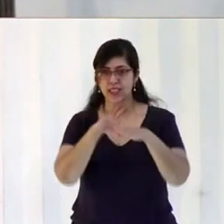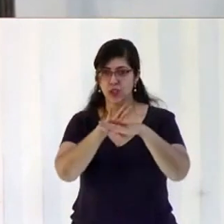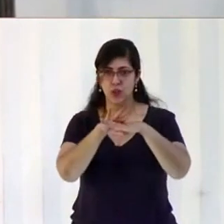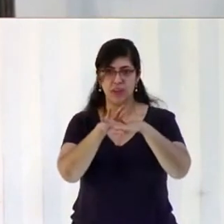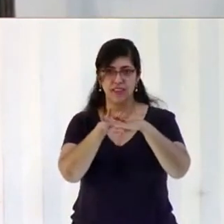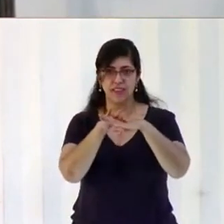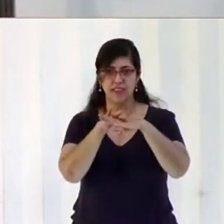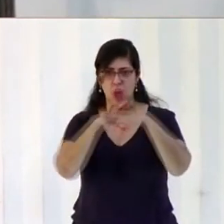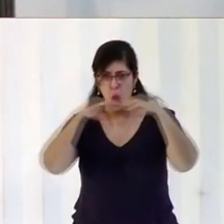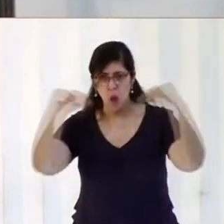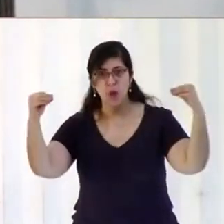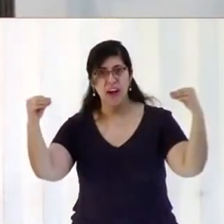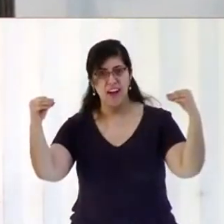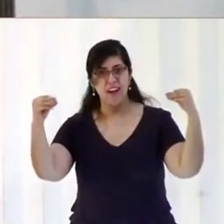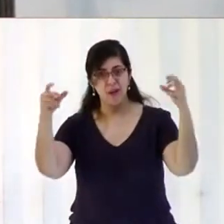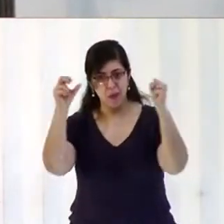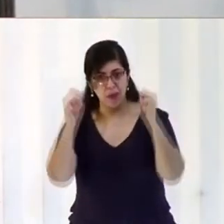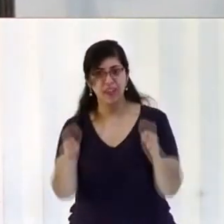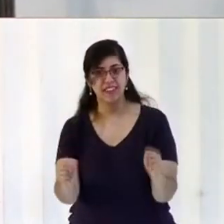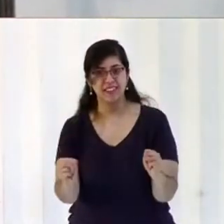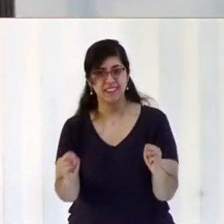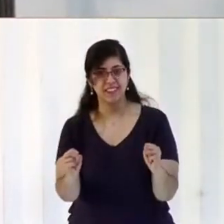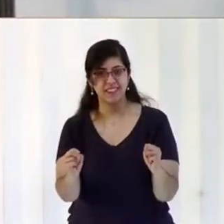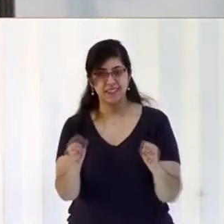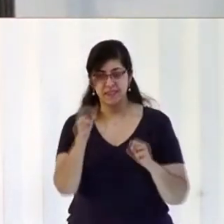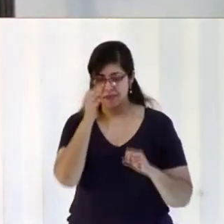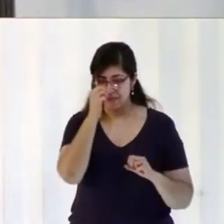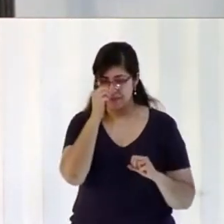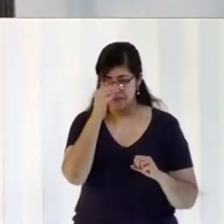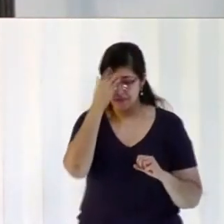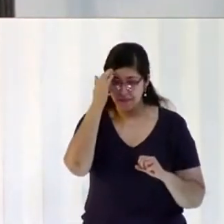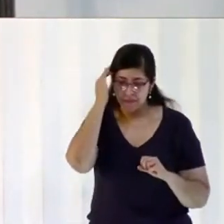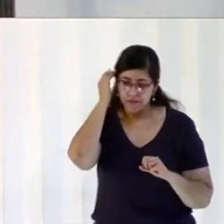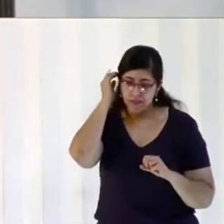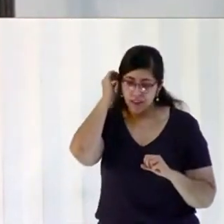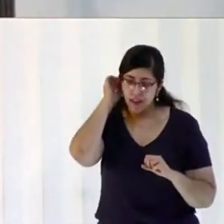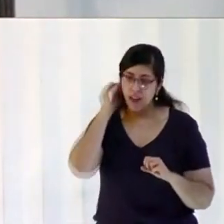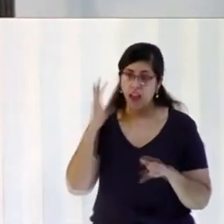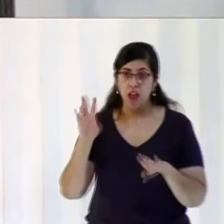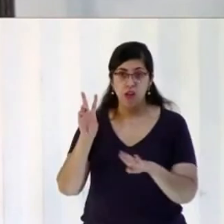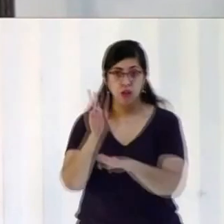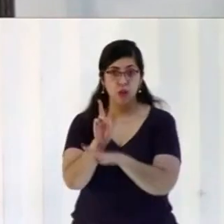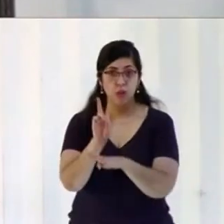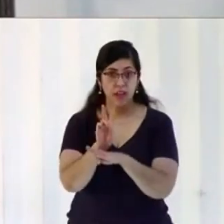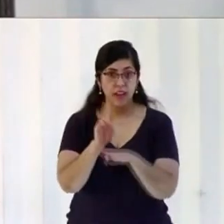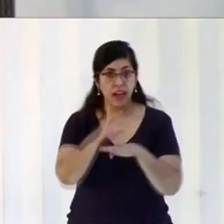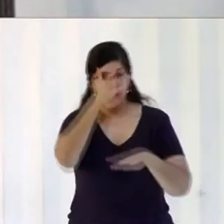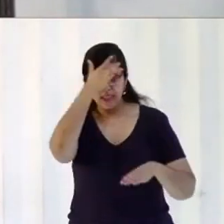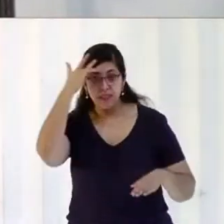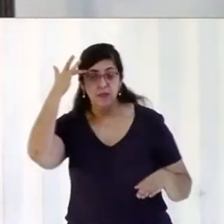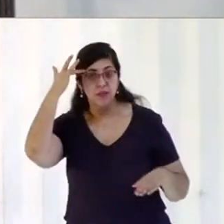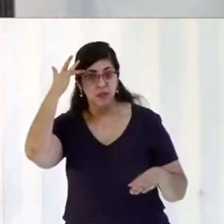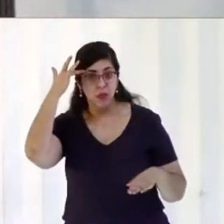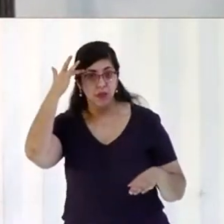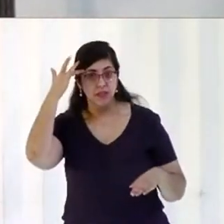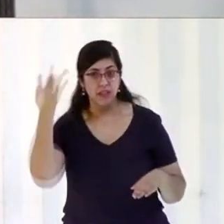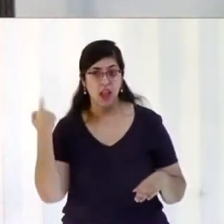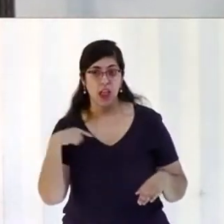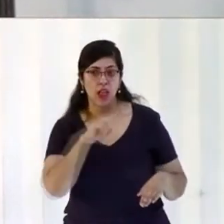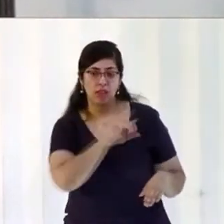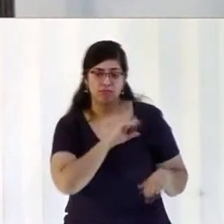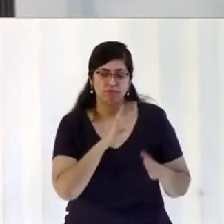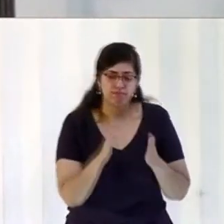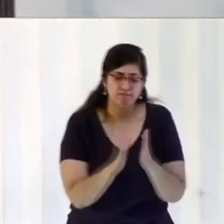evidência do poder de Deus também estava no cuidado das pessoas em situação de vulnerabilidade.